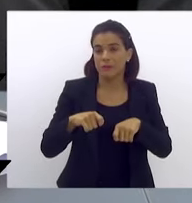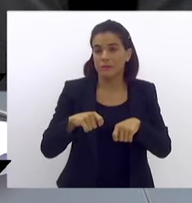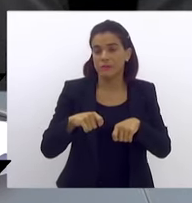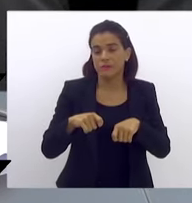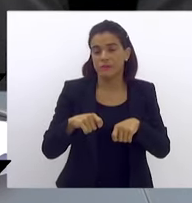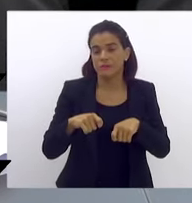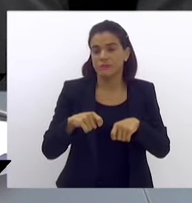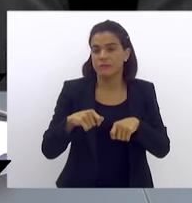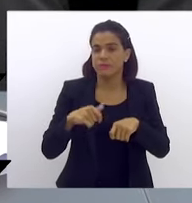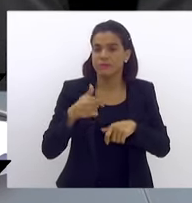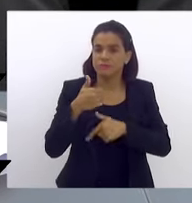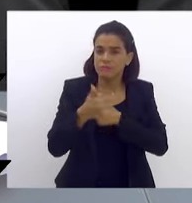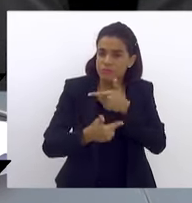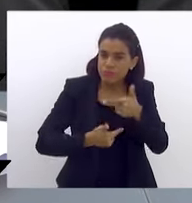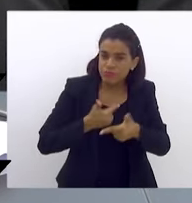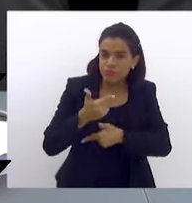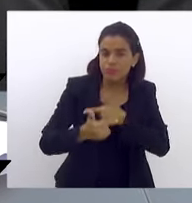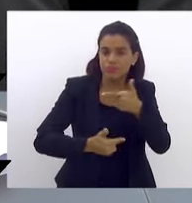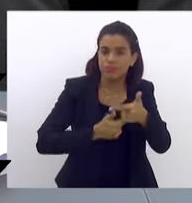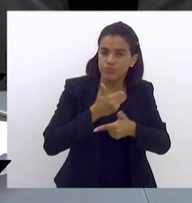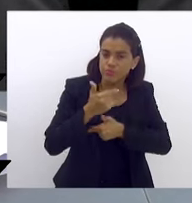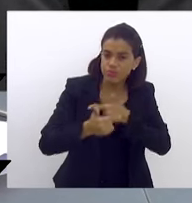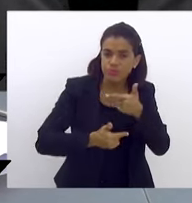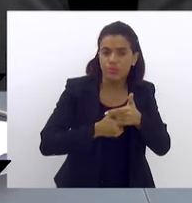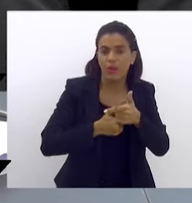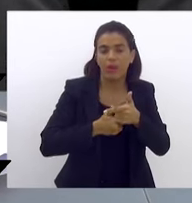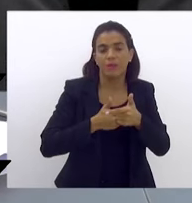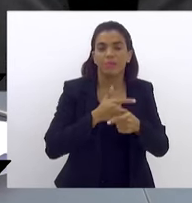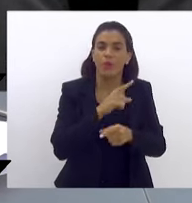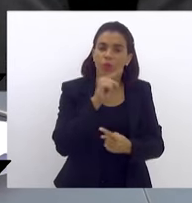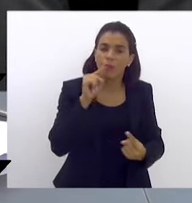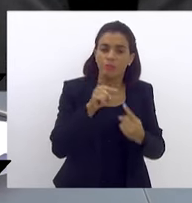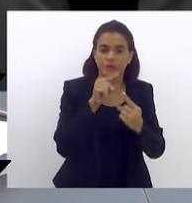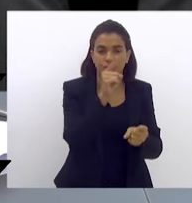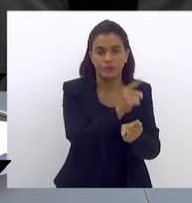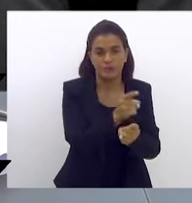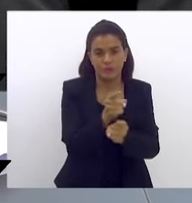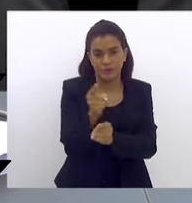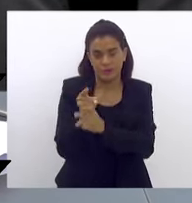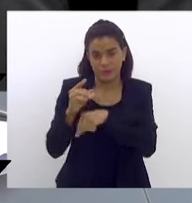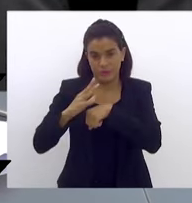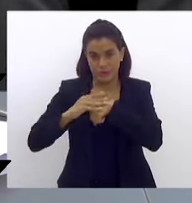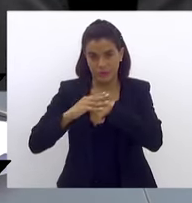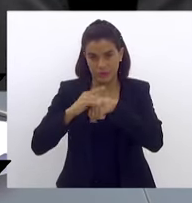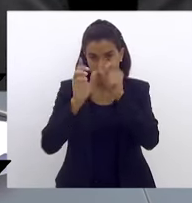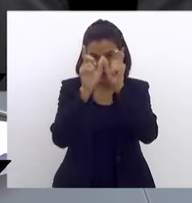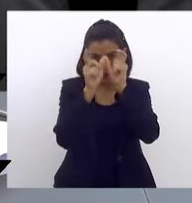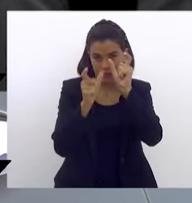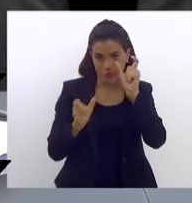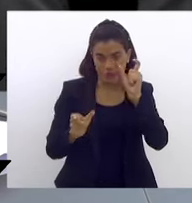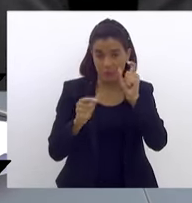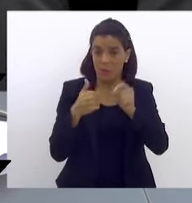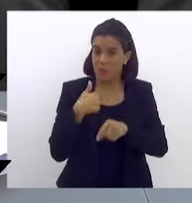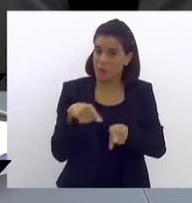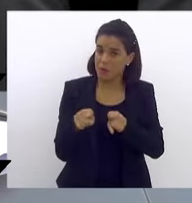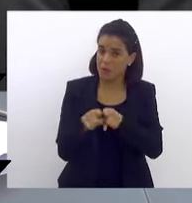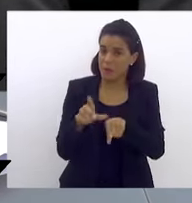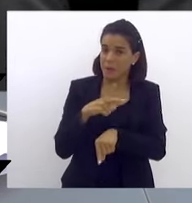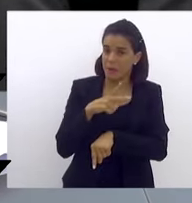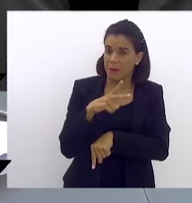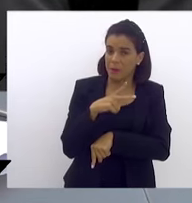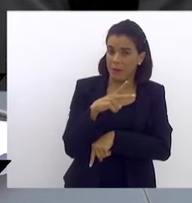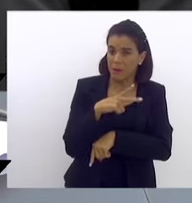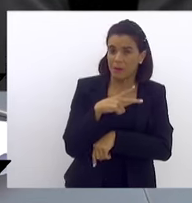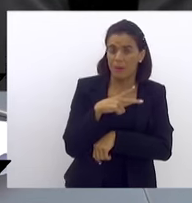se dedicar a diagnosticar todas essas doenças né e eu até particularmente